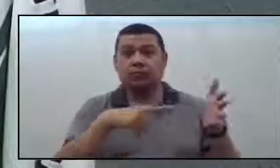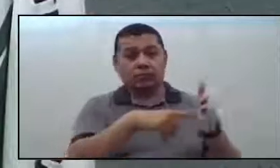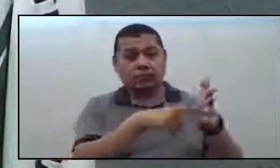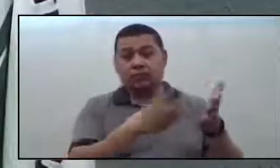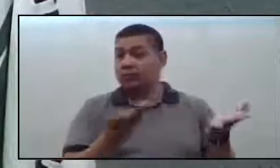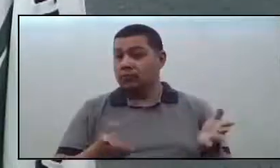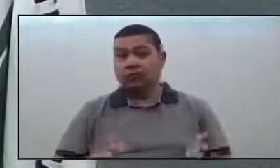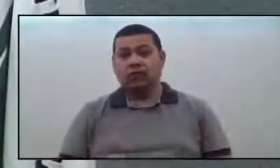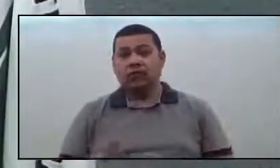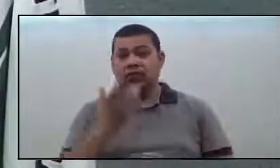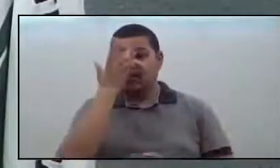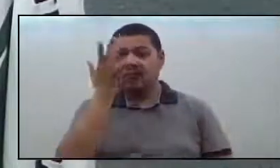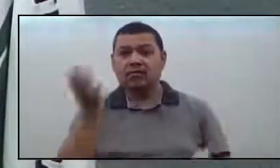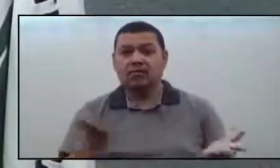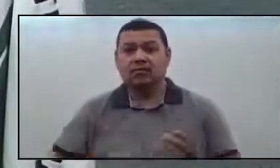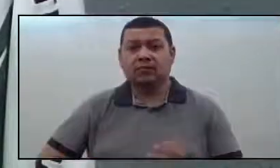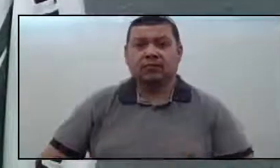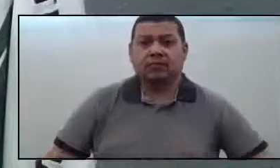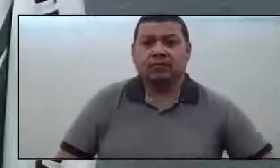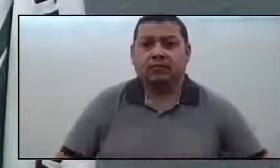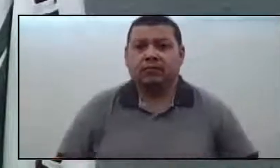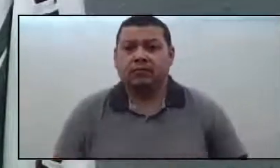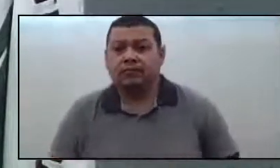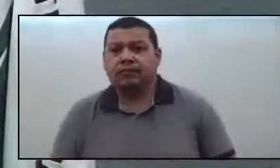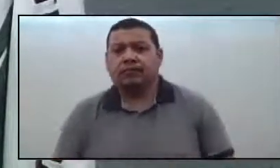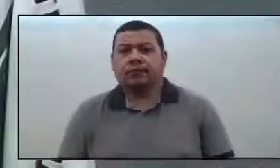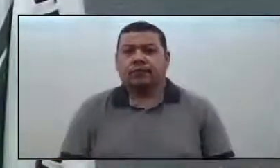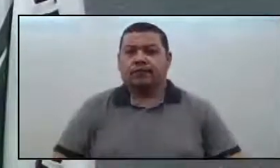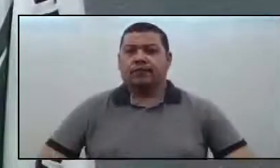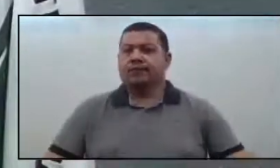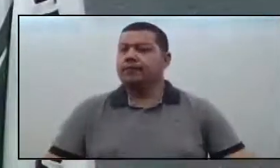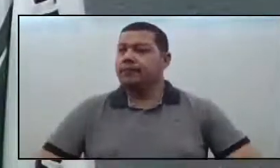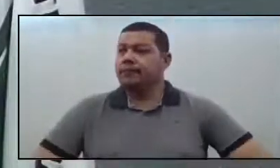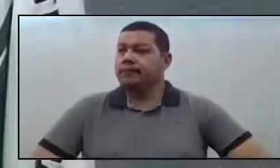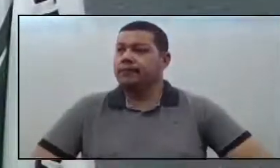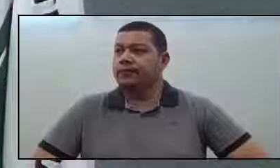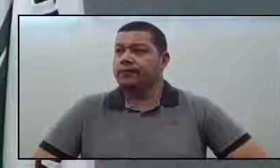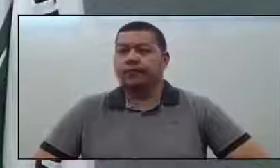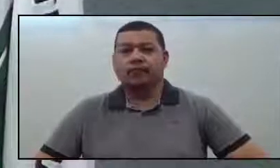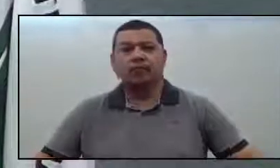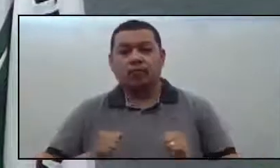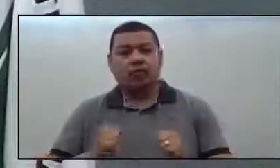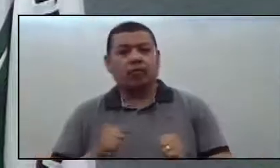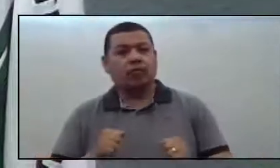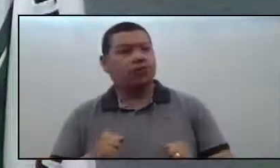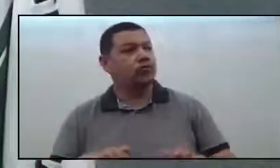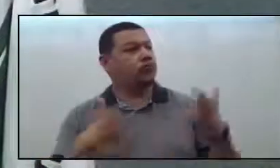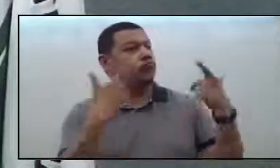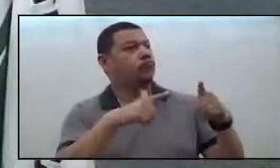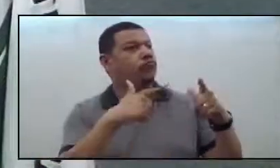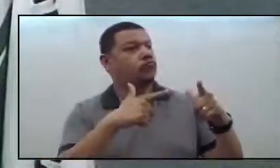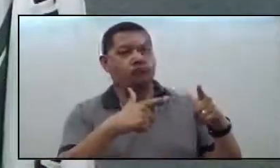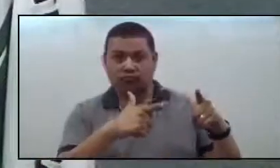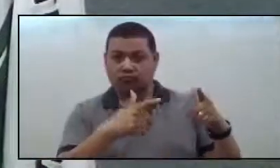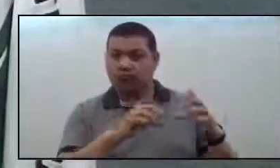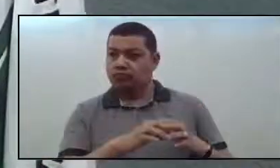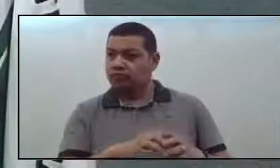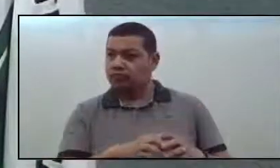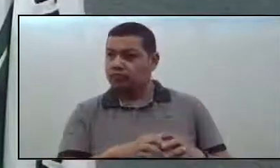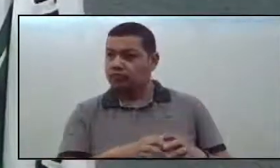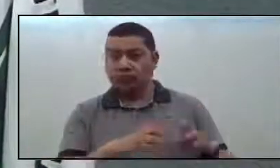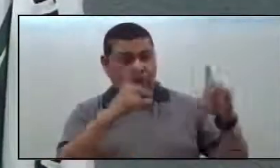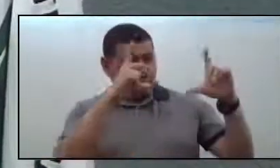É simples hoje, é fato, de eu chegar em qualquer obra, a foto que eu vi pela